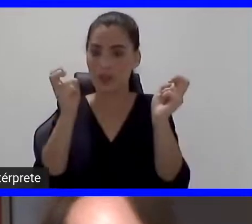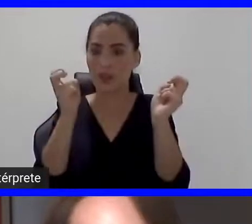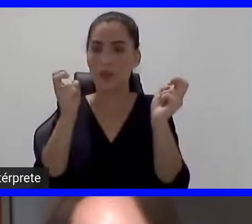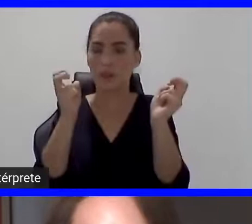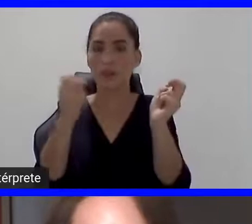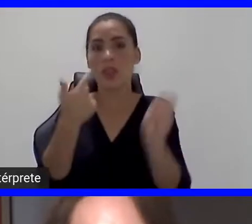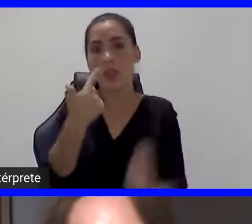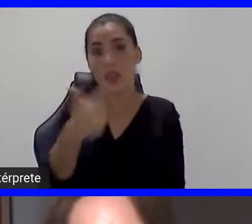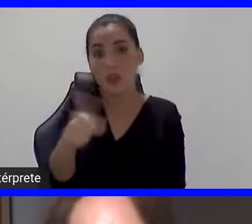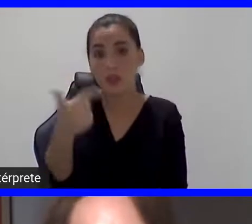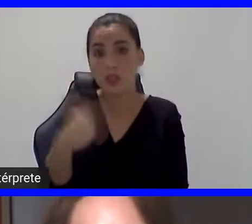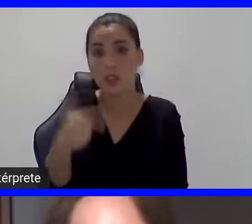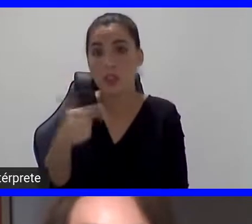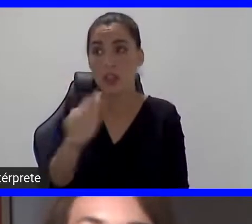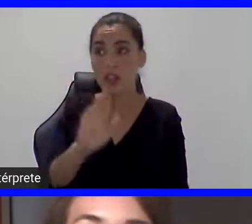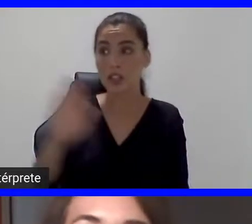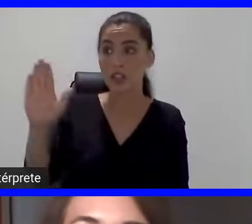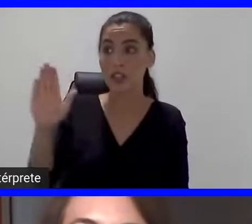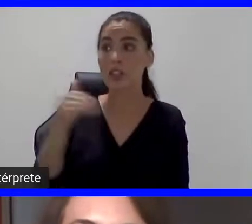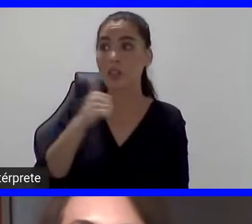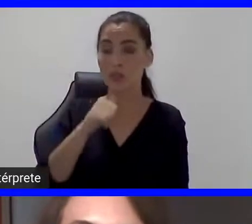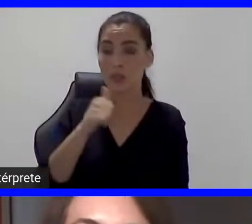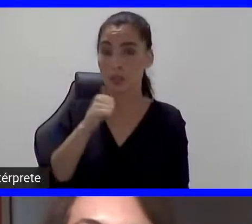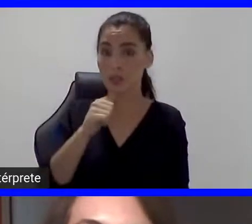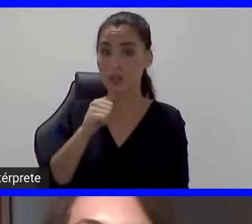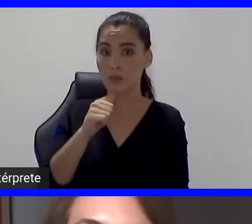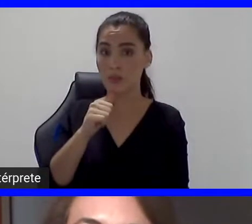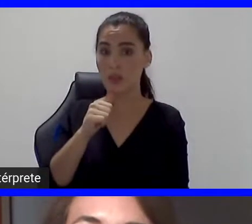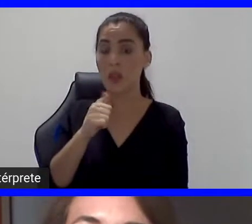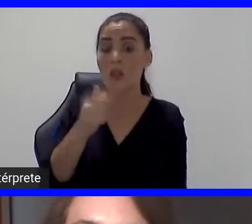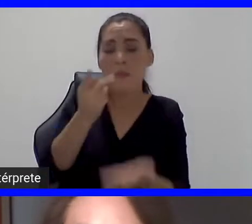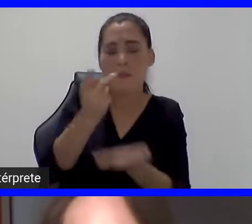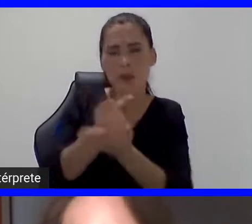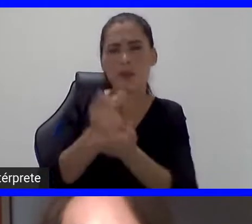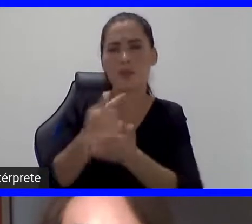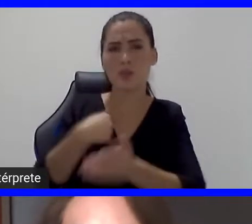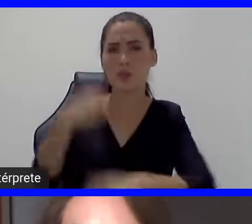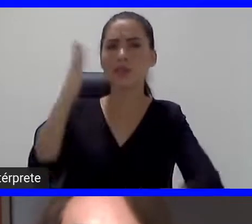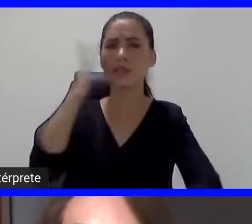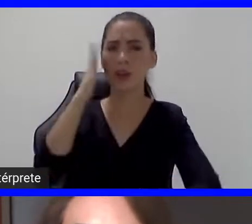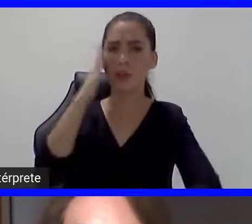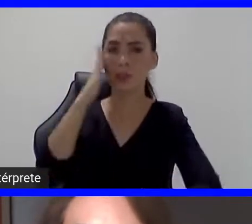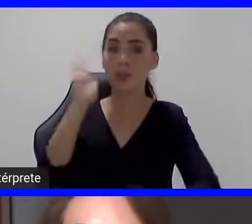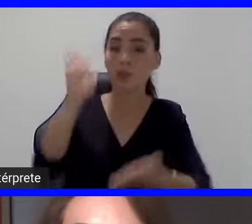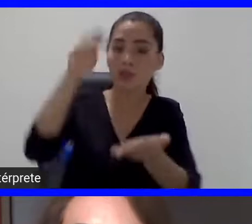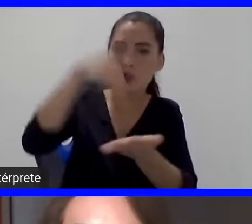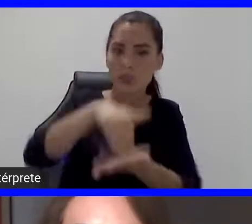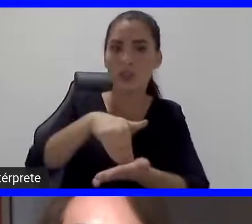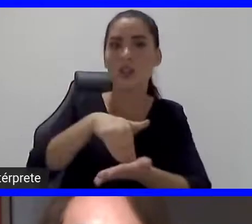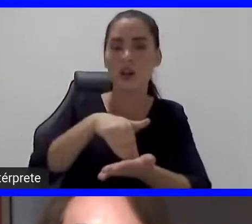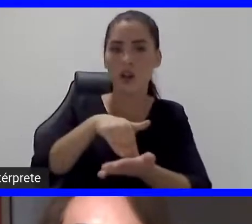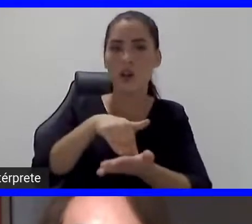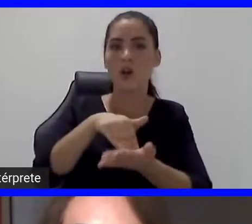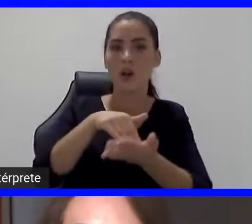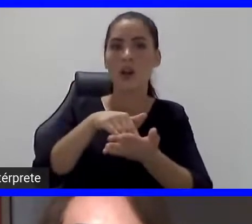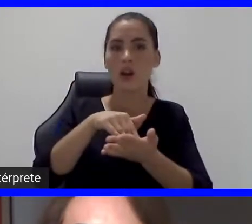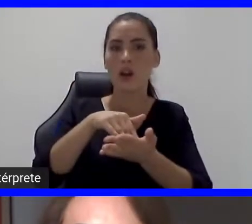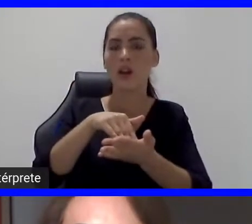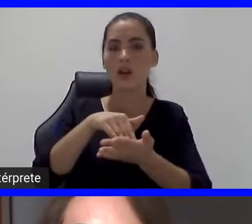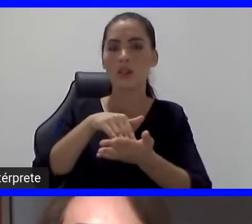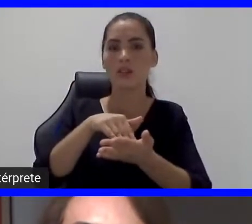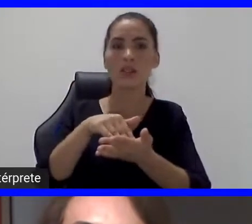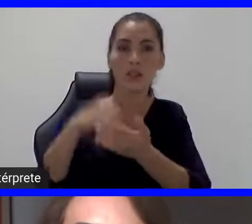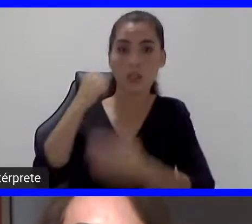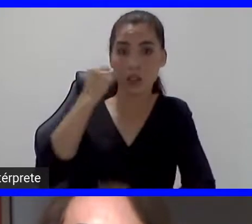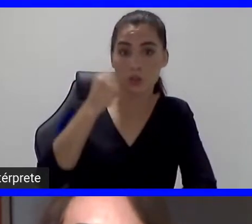mesmo sabendo que eu estou no final do meu mandato, a todo um risco dessa situação, eu não poderia e não posso, em nome